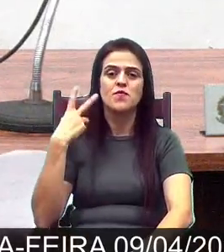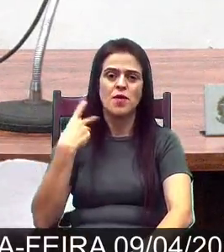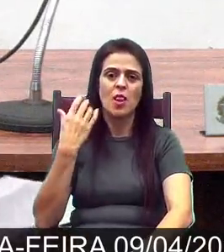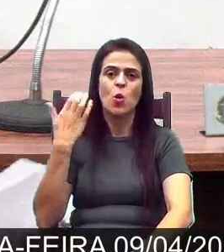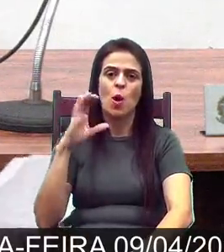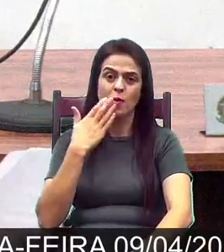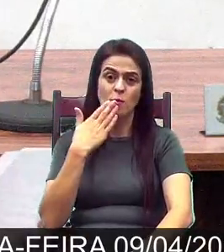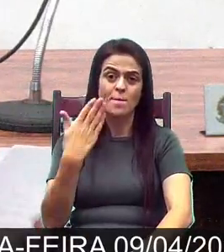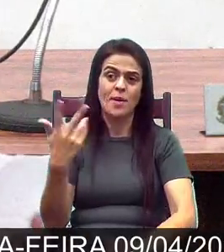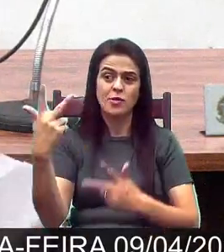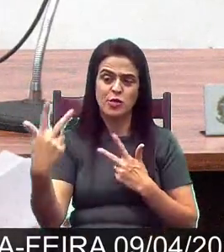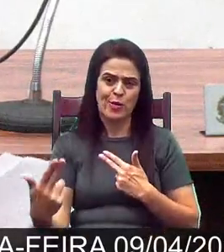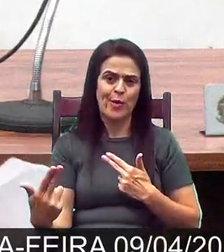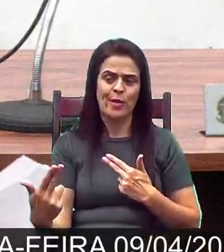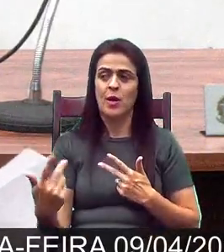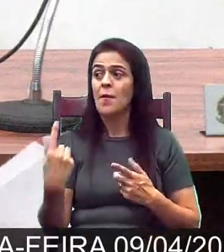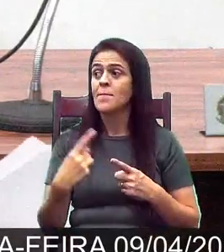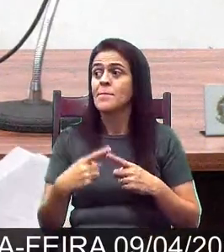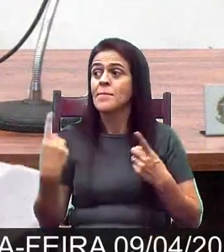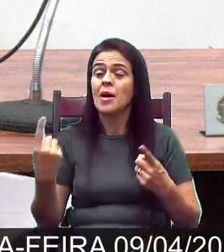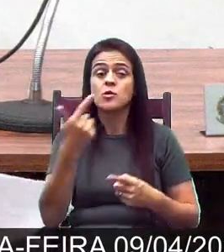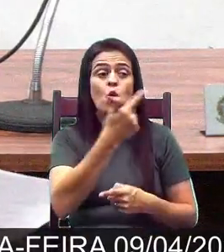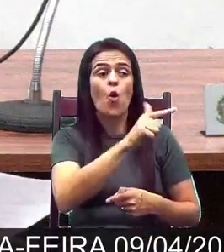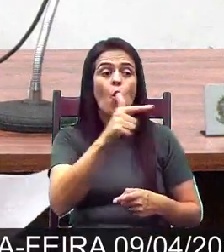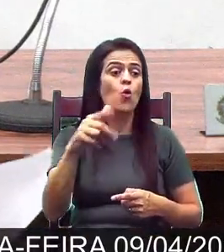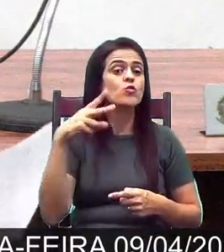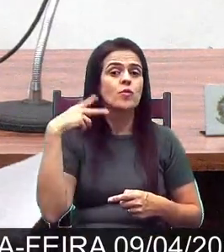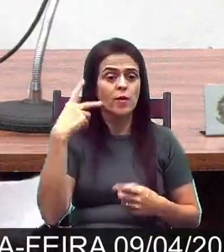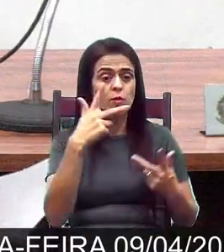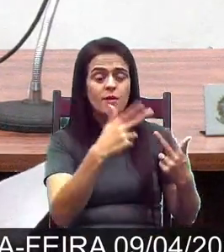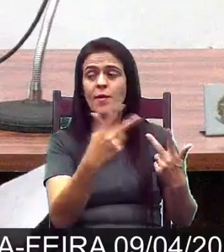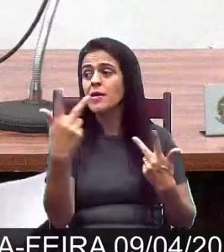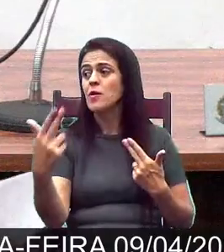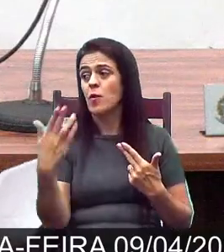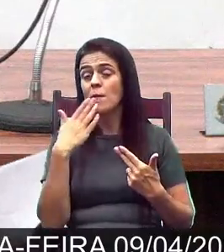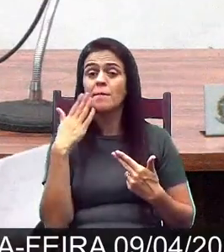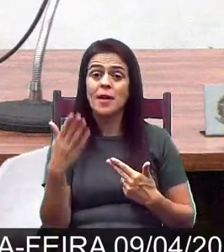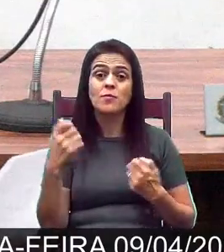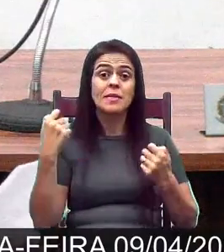né? Mas, e outros vereadores aqui também,